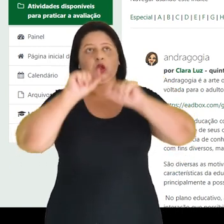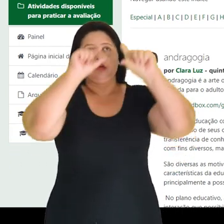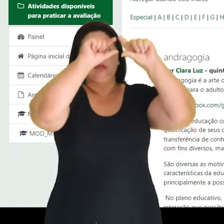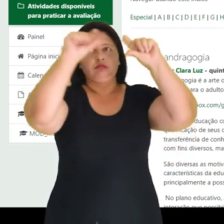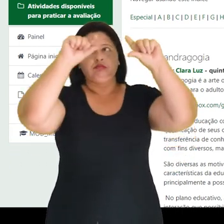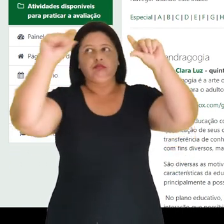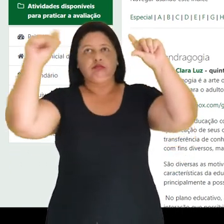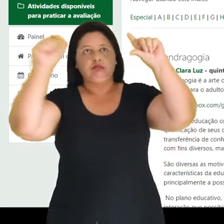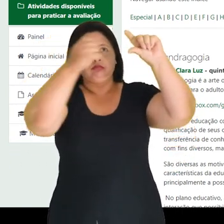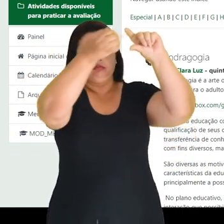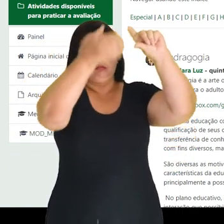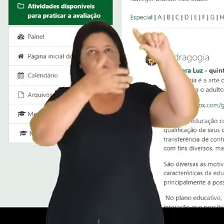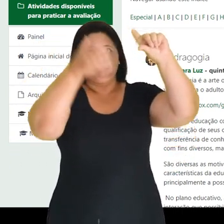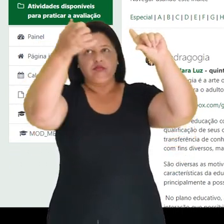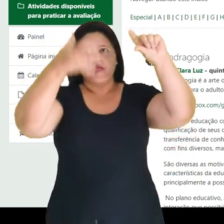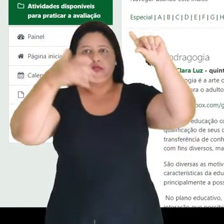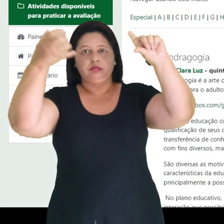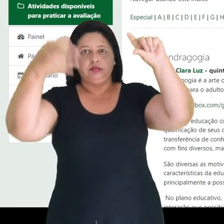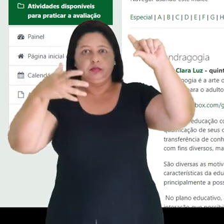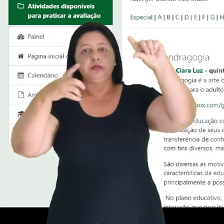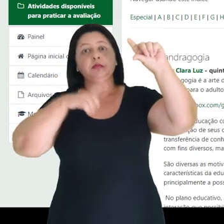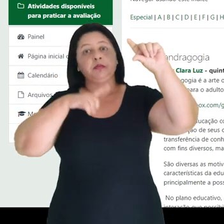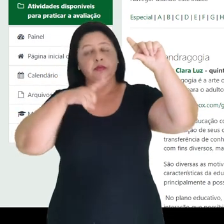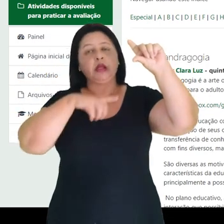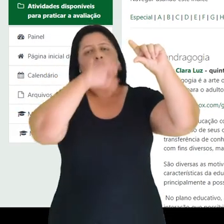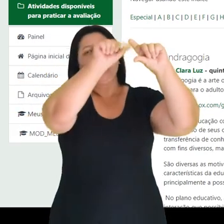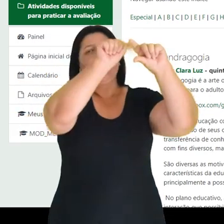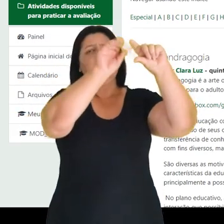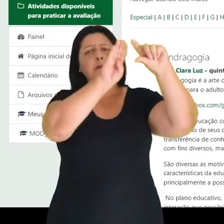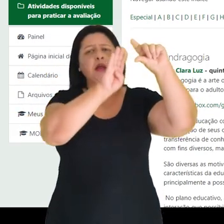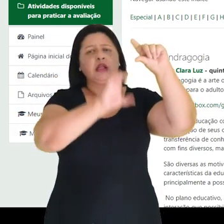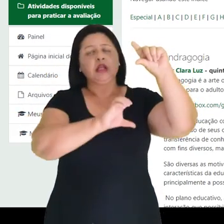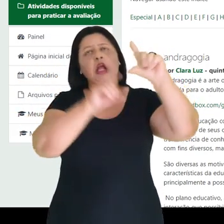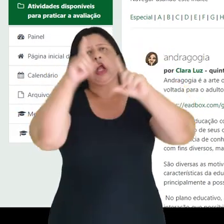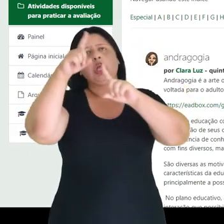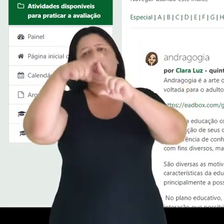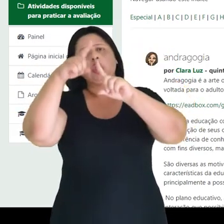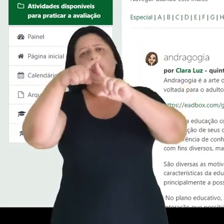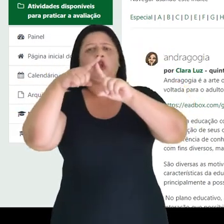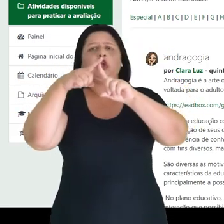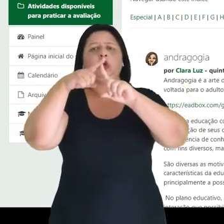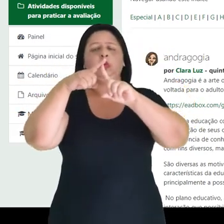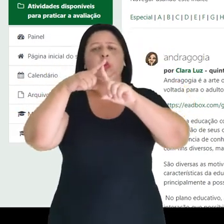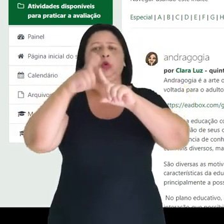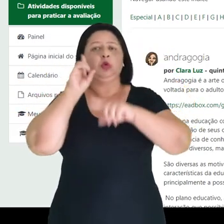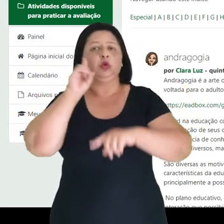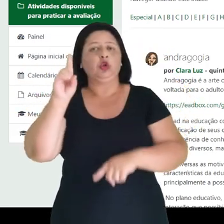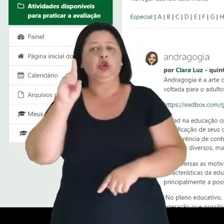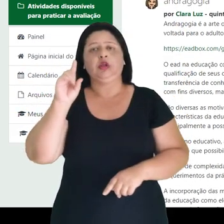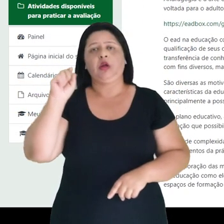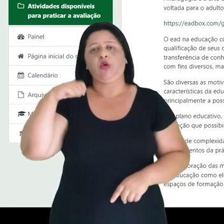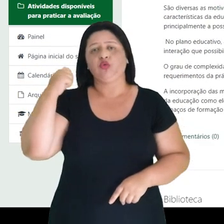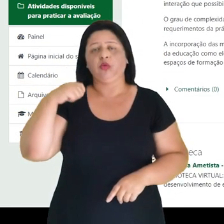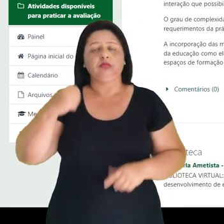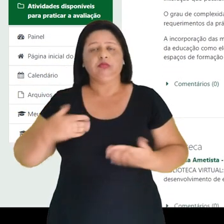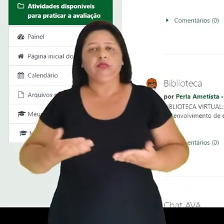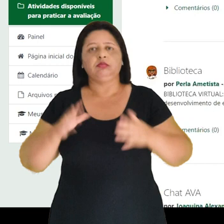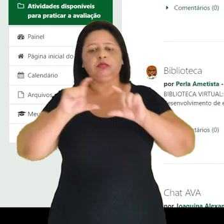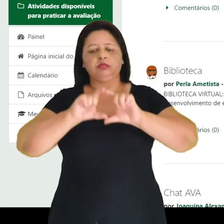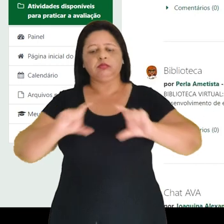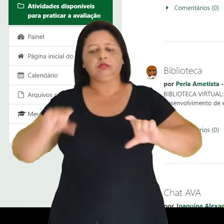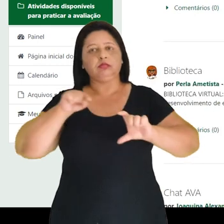ordem de visualização, nesses filtros aqui acima, por ordem alfabética, categoria, data de inserção, autor,